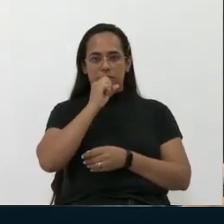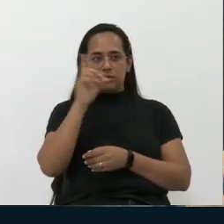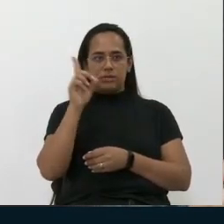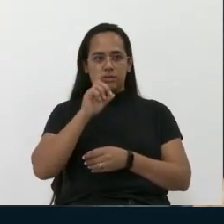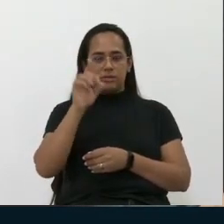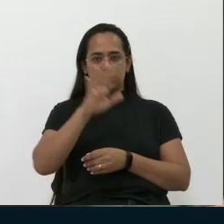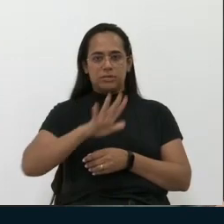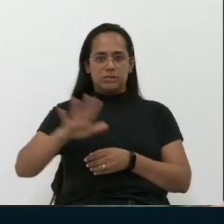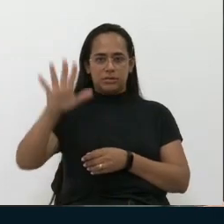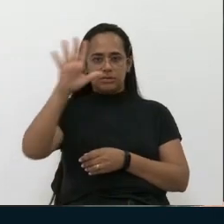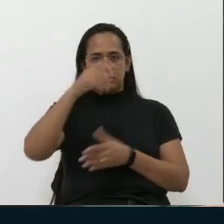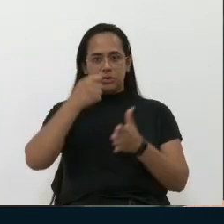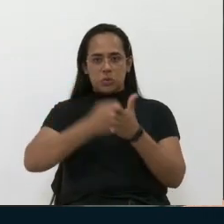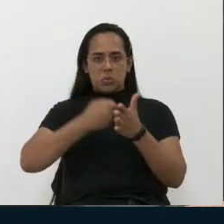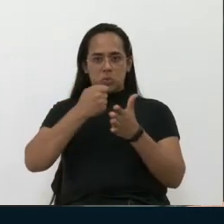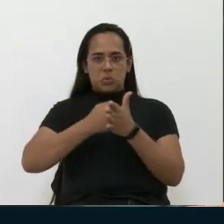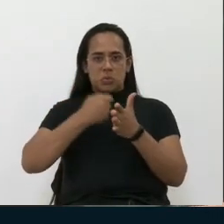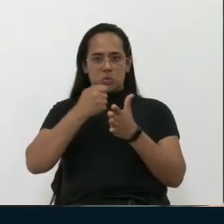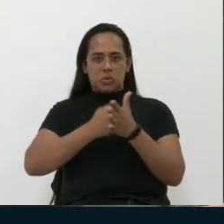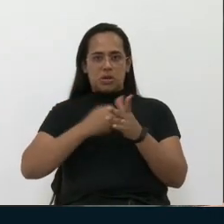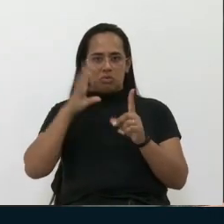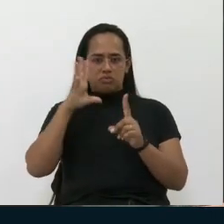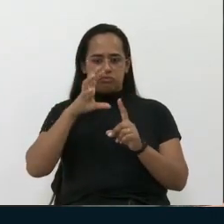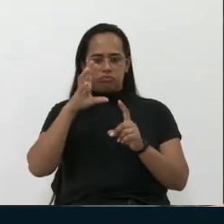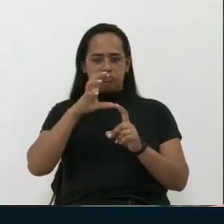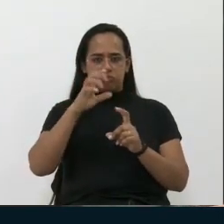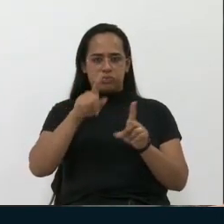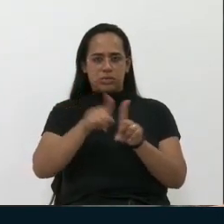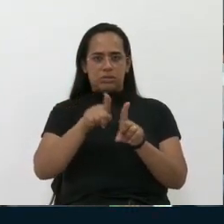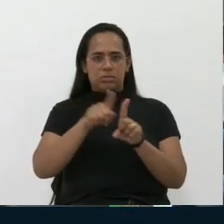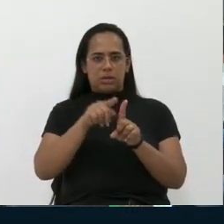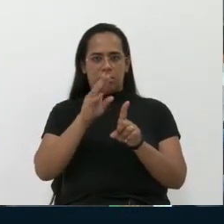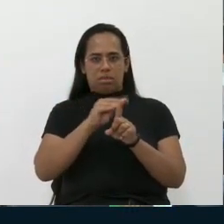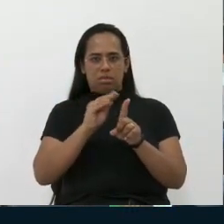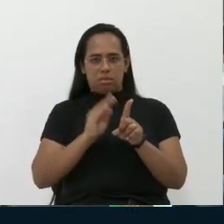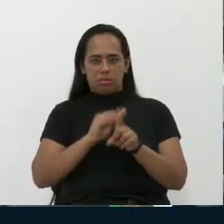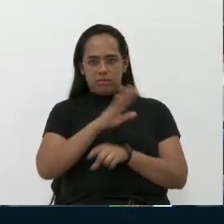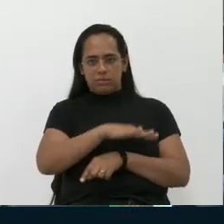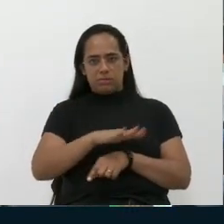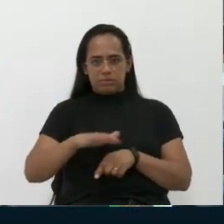Exploração Sexual Infantil.